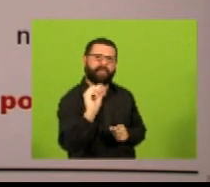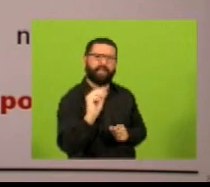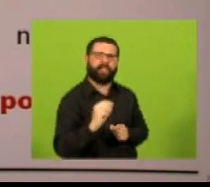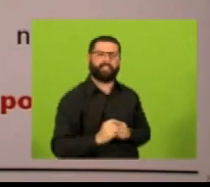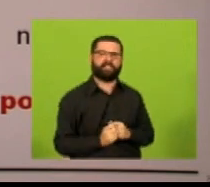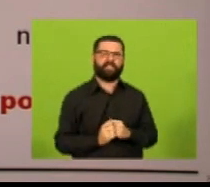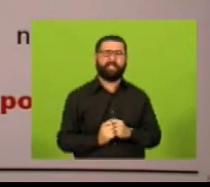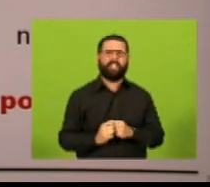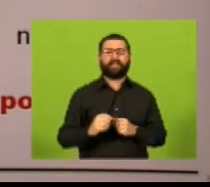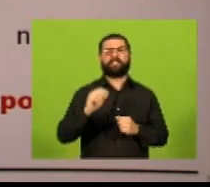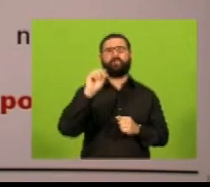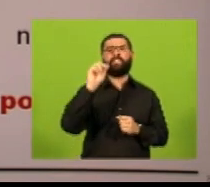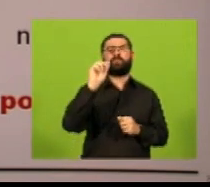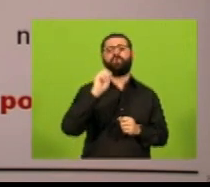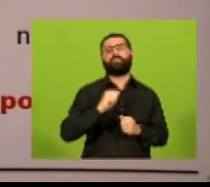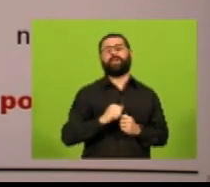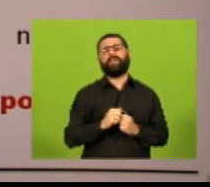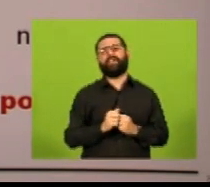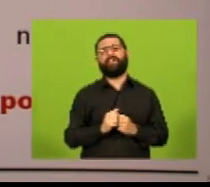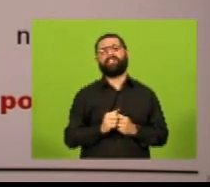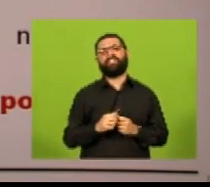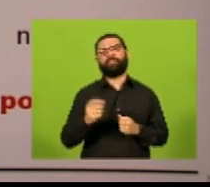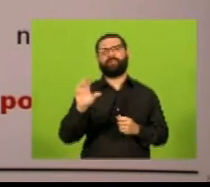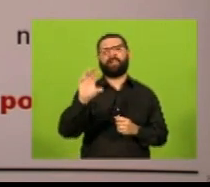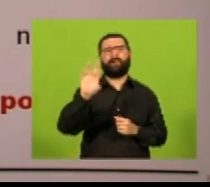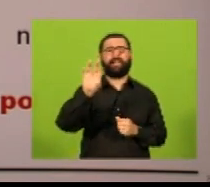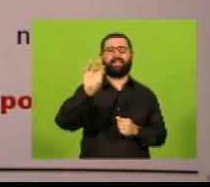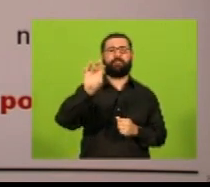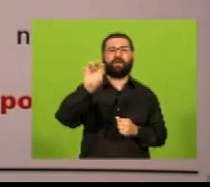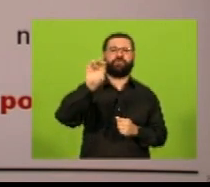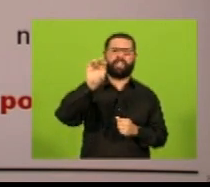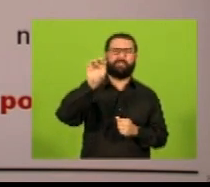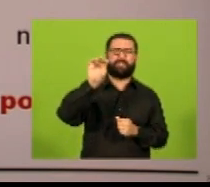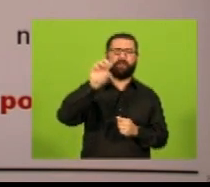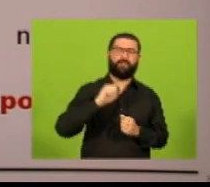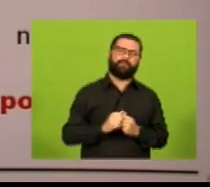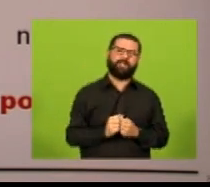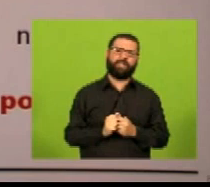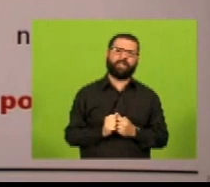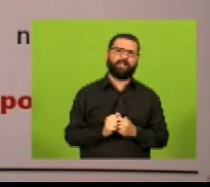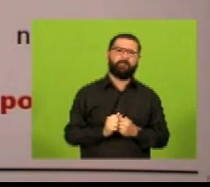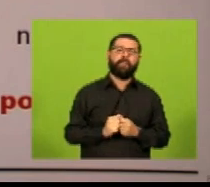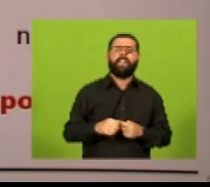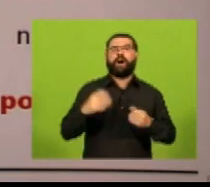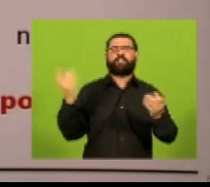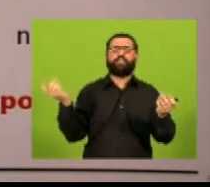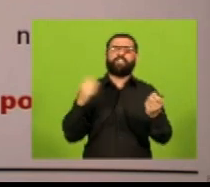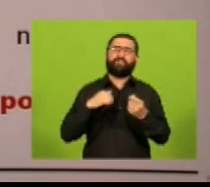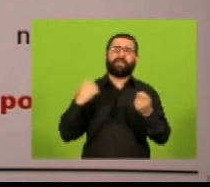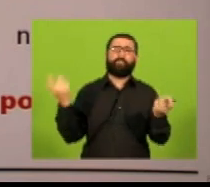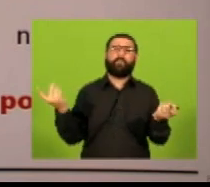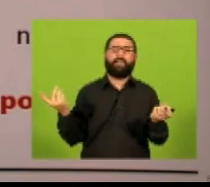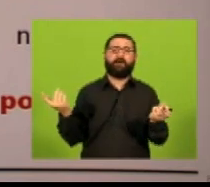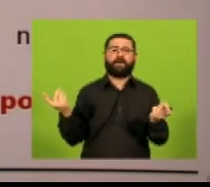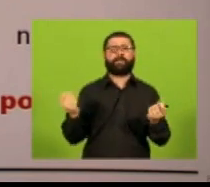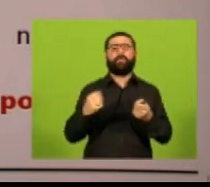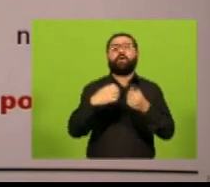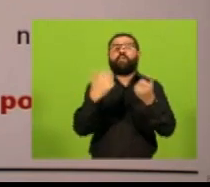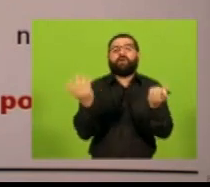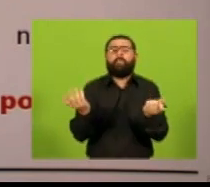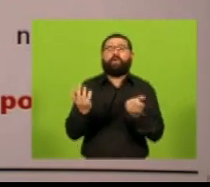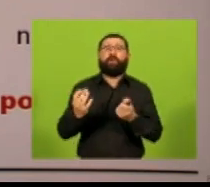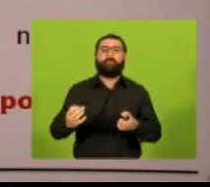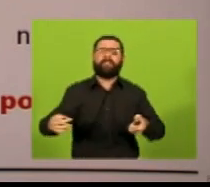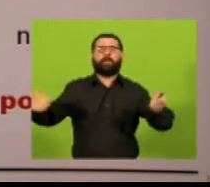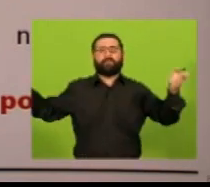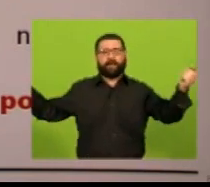muito pequenininhas. Essas gotas muito pequenininhas a gente pode chamar lá da bola do Chaves, aquela bola pequenininha. As duas vão ter problemas.